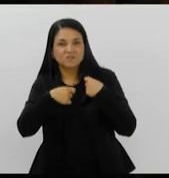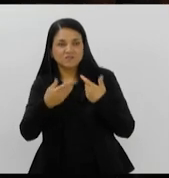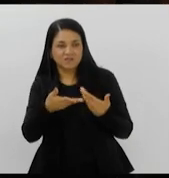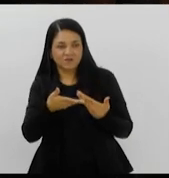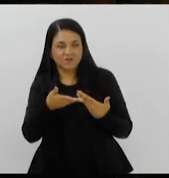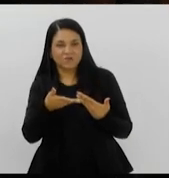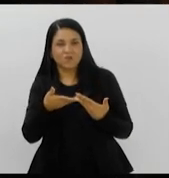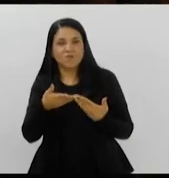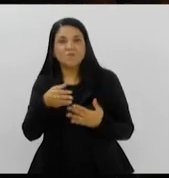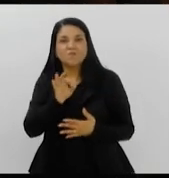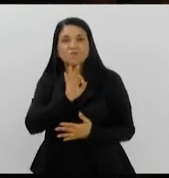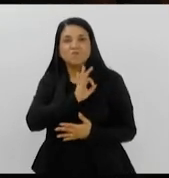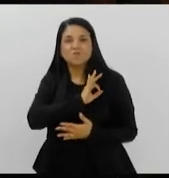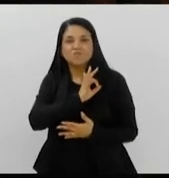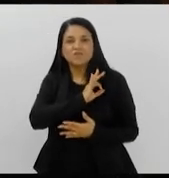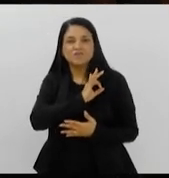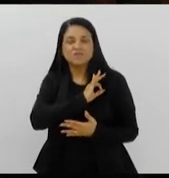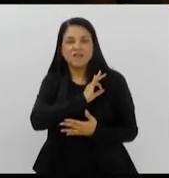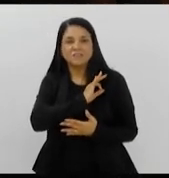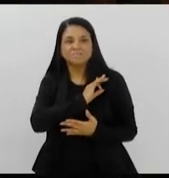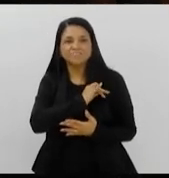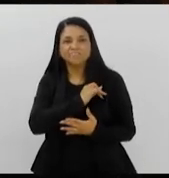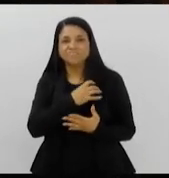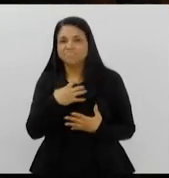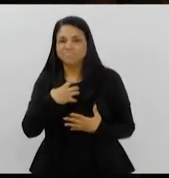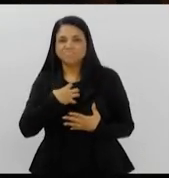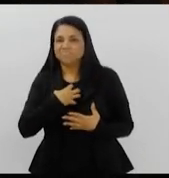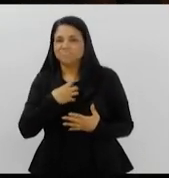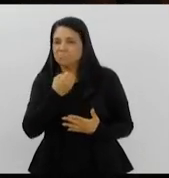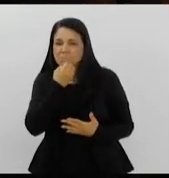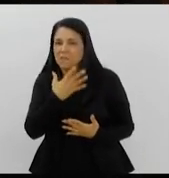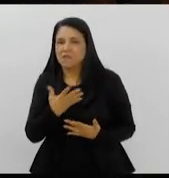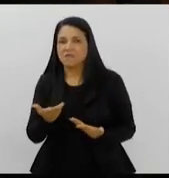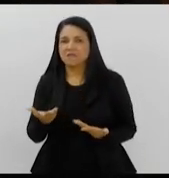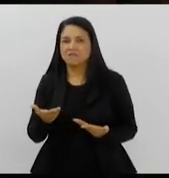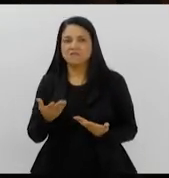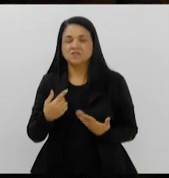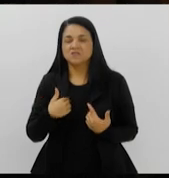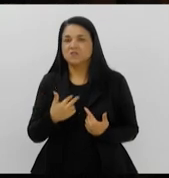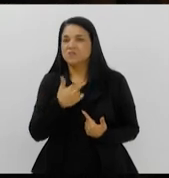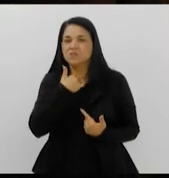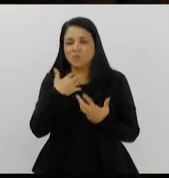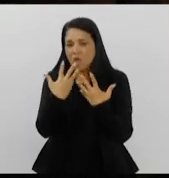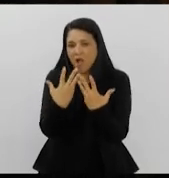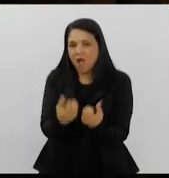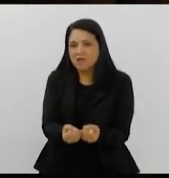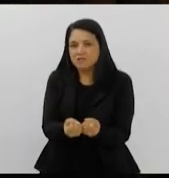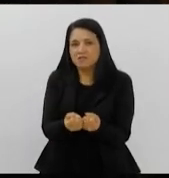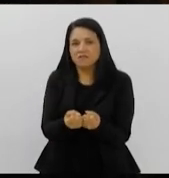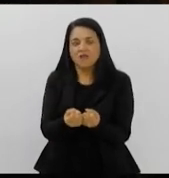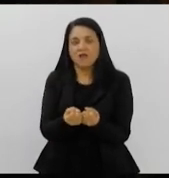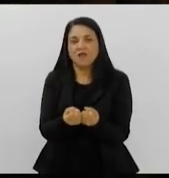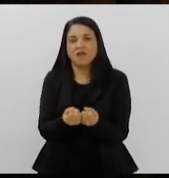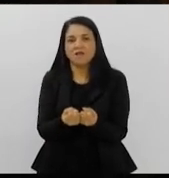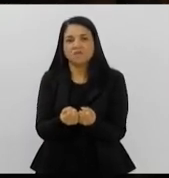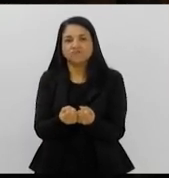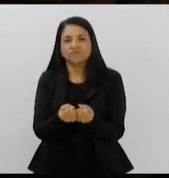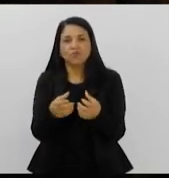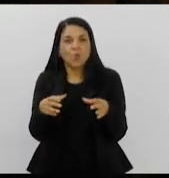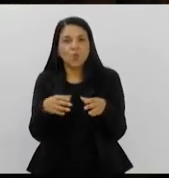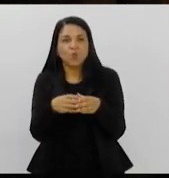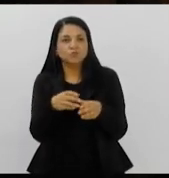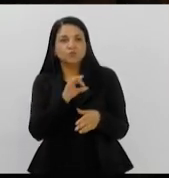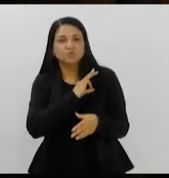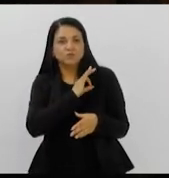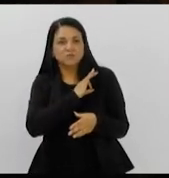os policiais descontentes. Nós não podemos aceitar a tropa desmotivada, porque quem